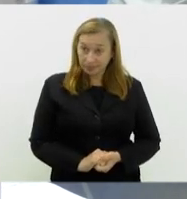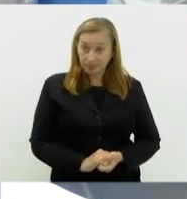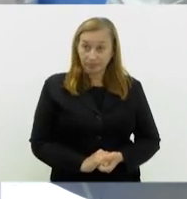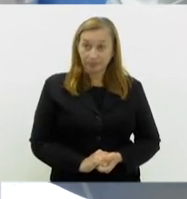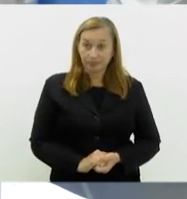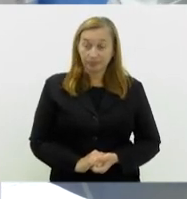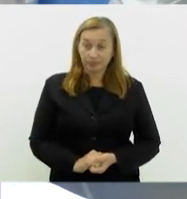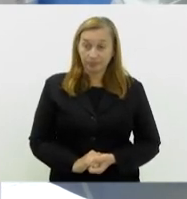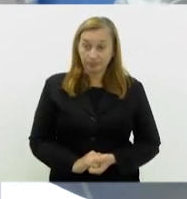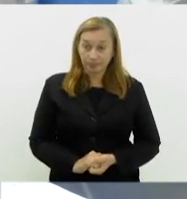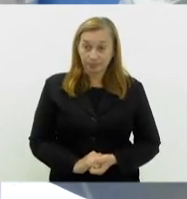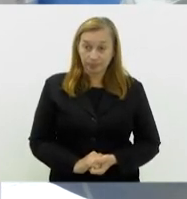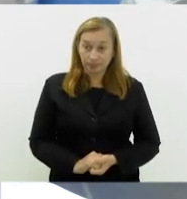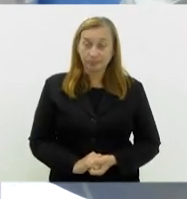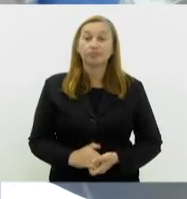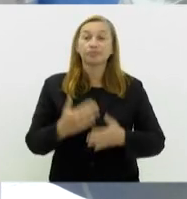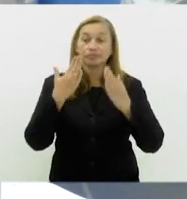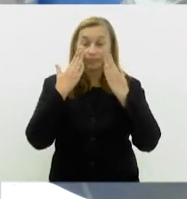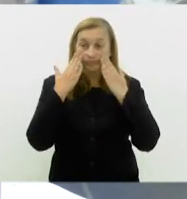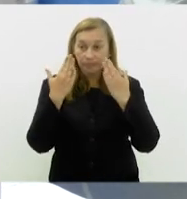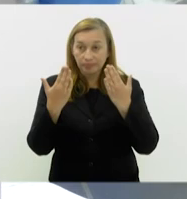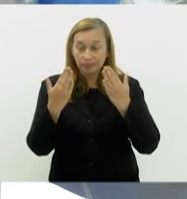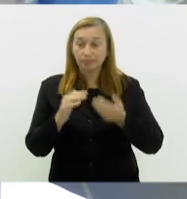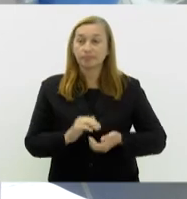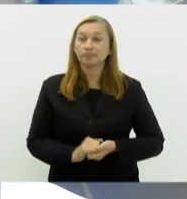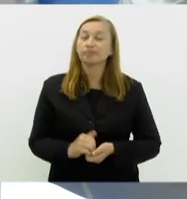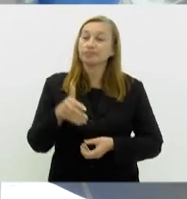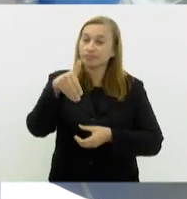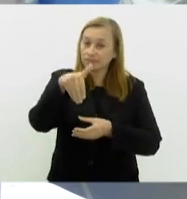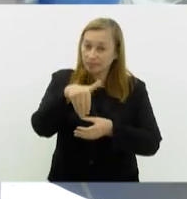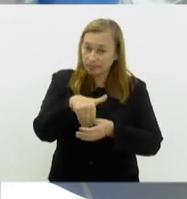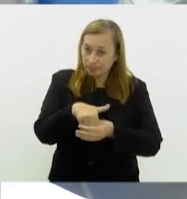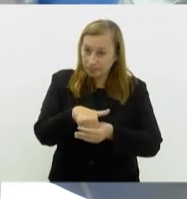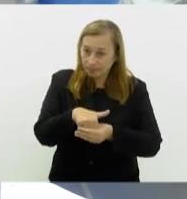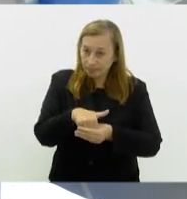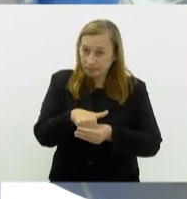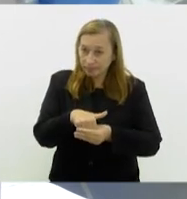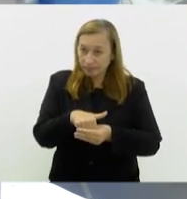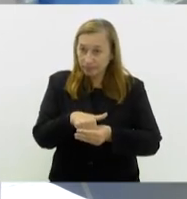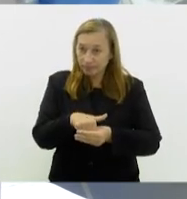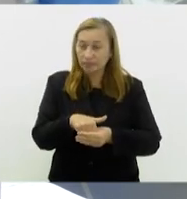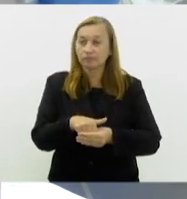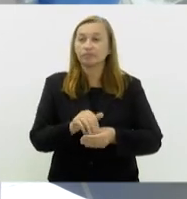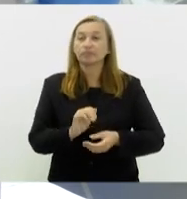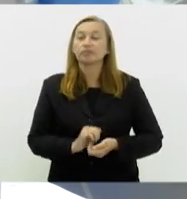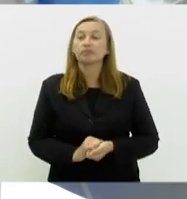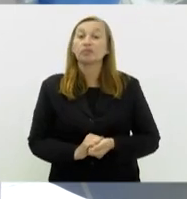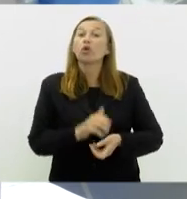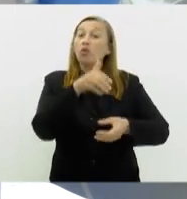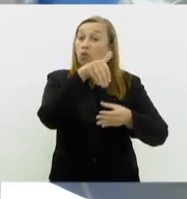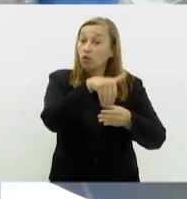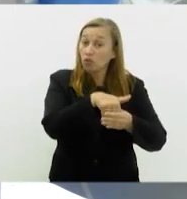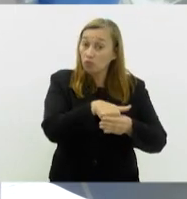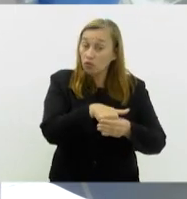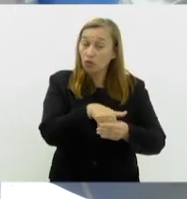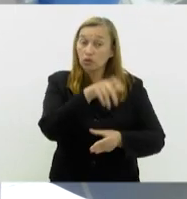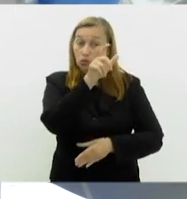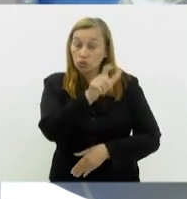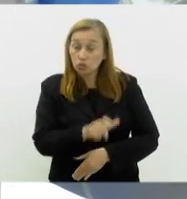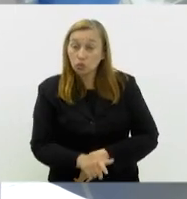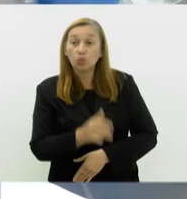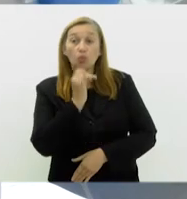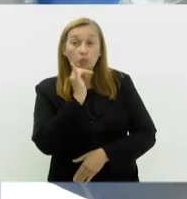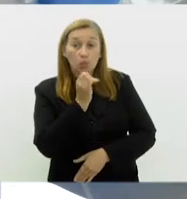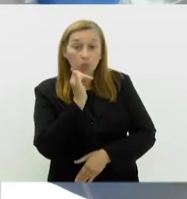vamos lá apresentamos para votação o voto do relator que